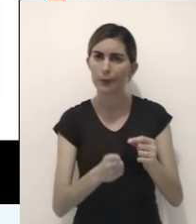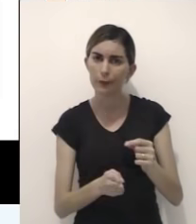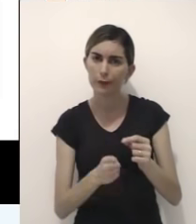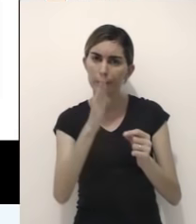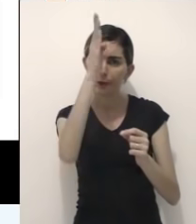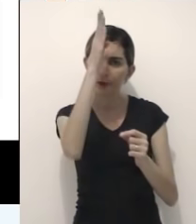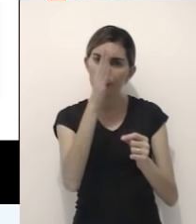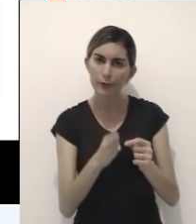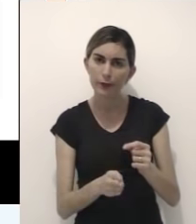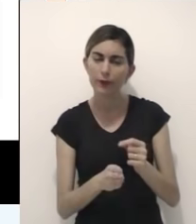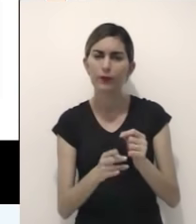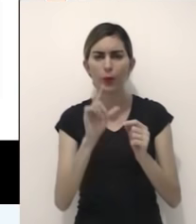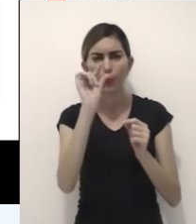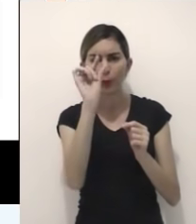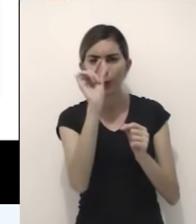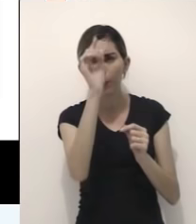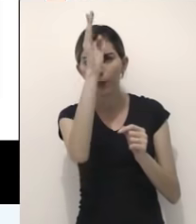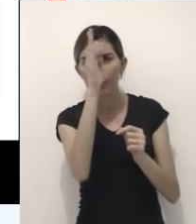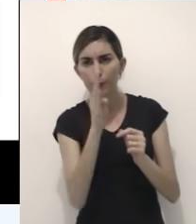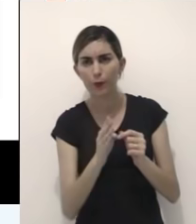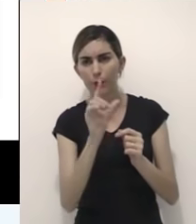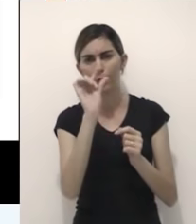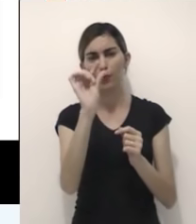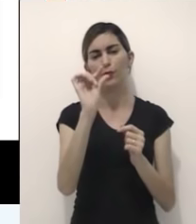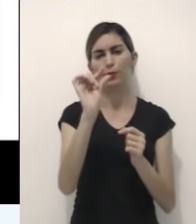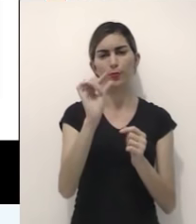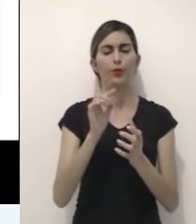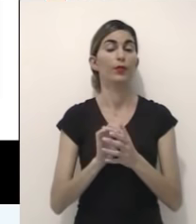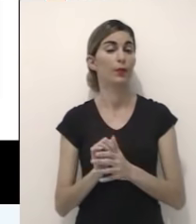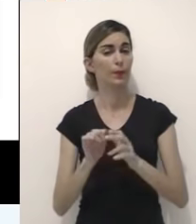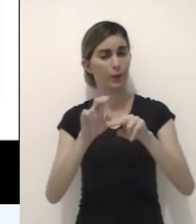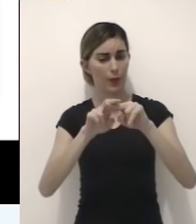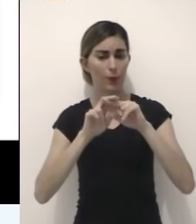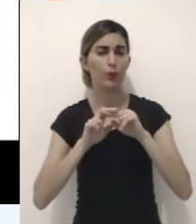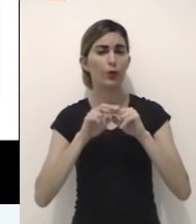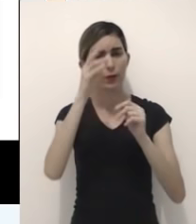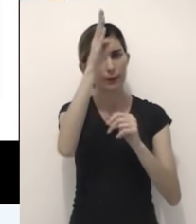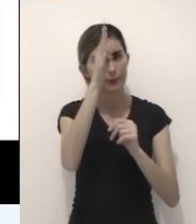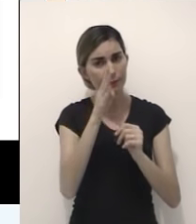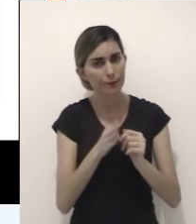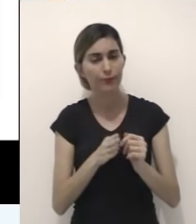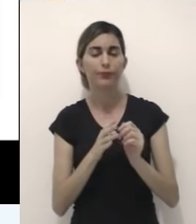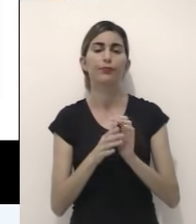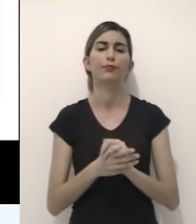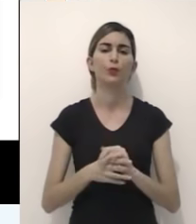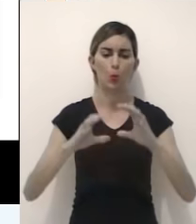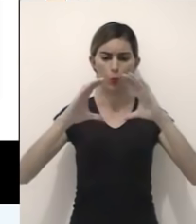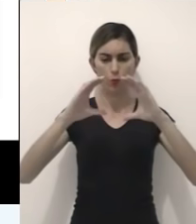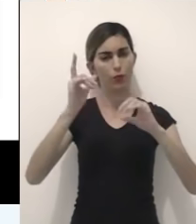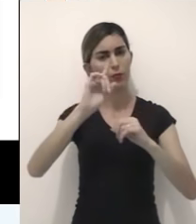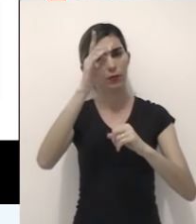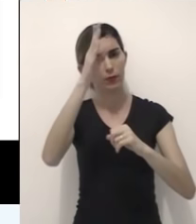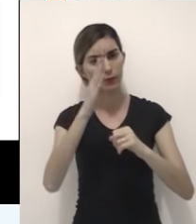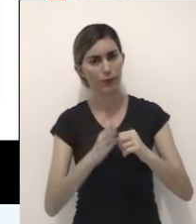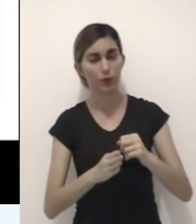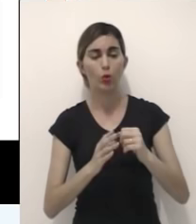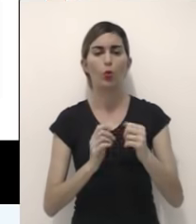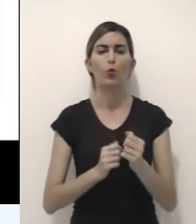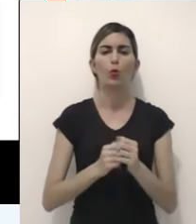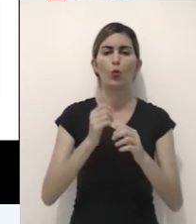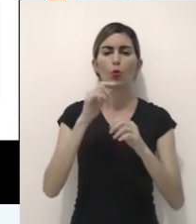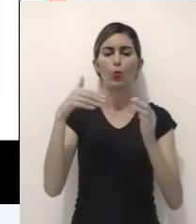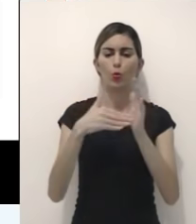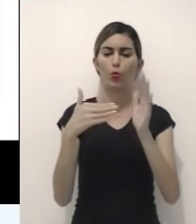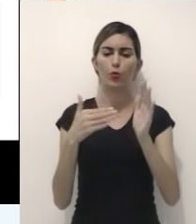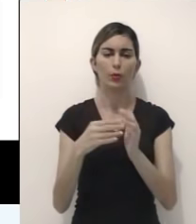passa um pouquinho pela umbra, né? Então, por isso que é parcial, não é total. Na